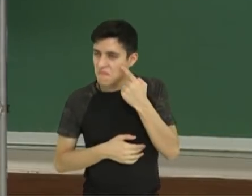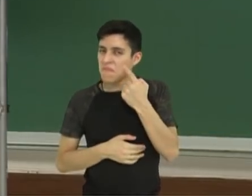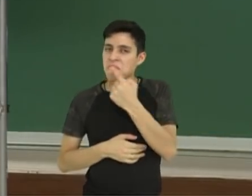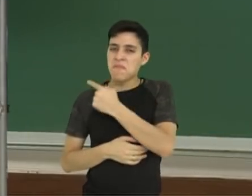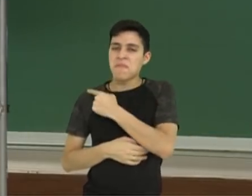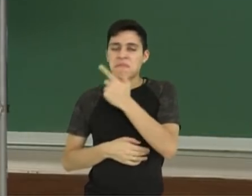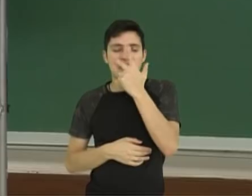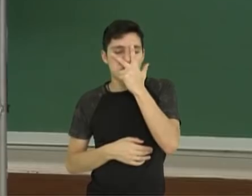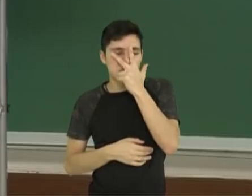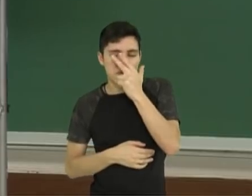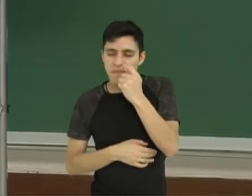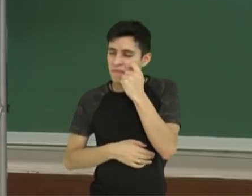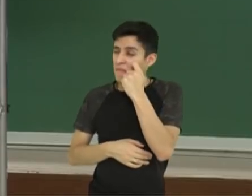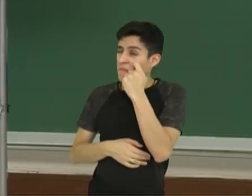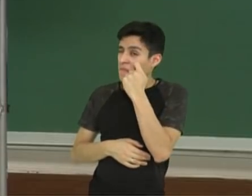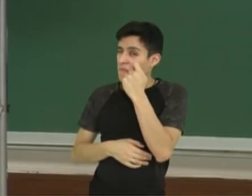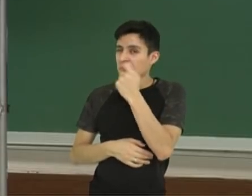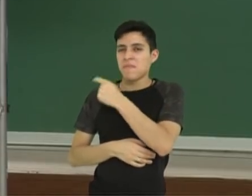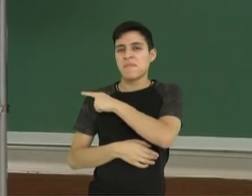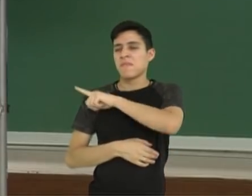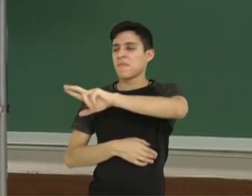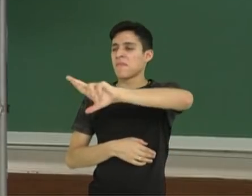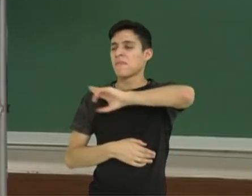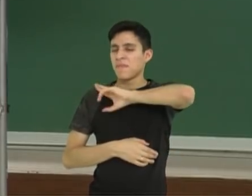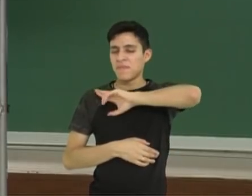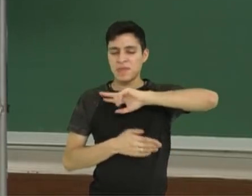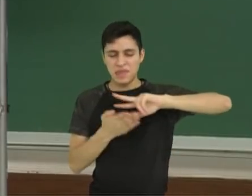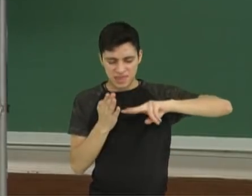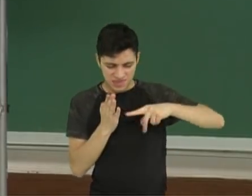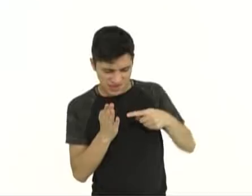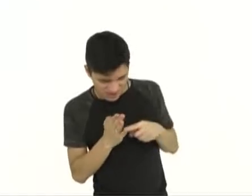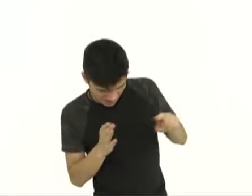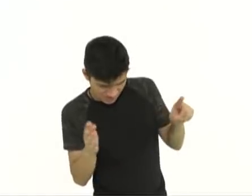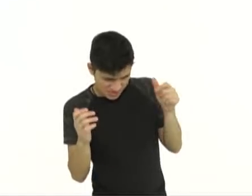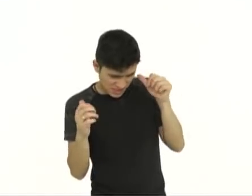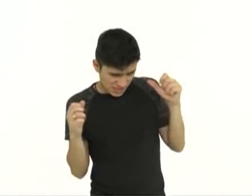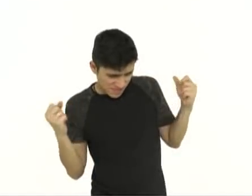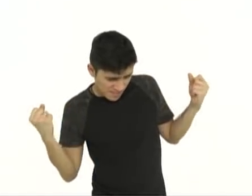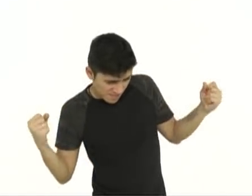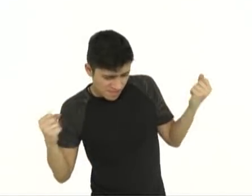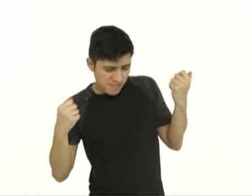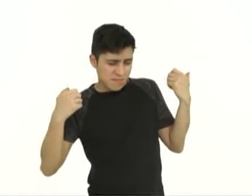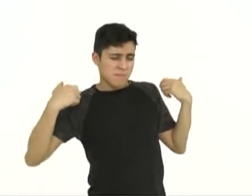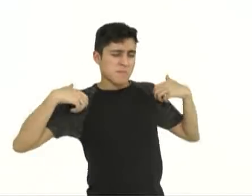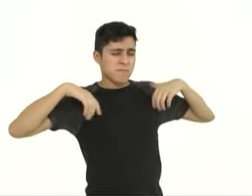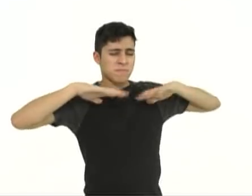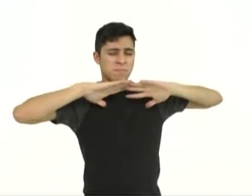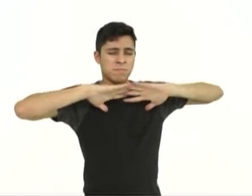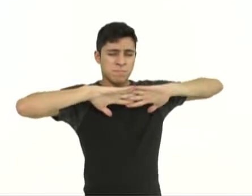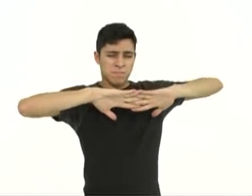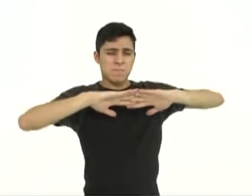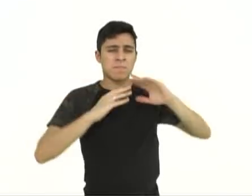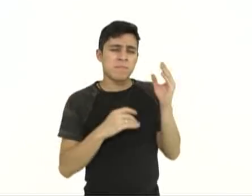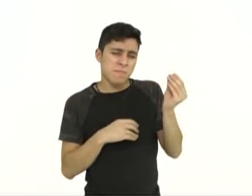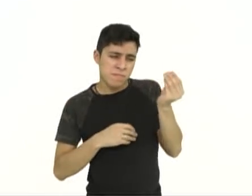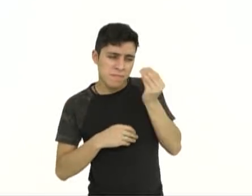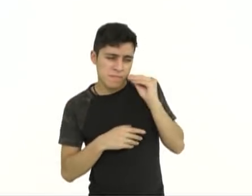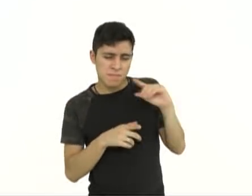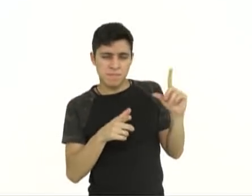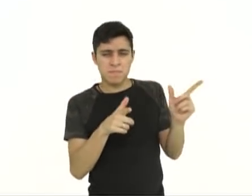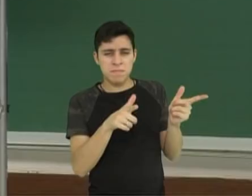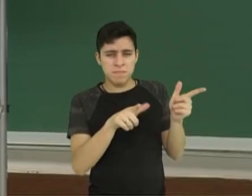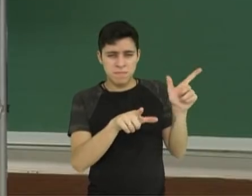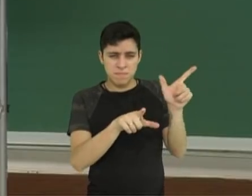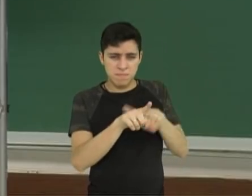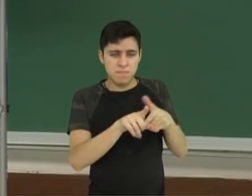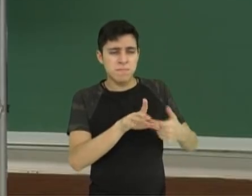minha super lupa, que me dá as minhas respostas. Ela está se esticando, está tentando pôr a mão no pé,